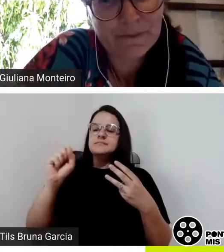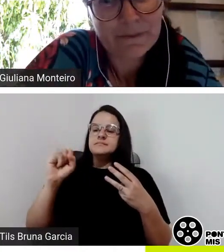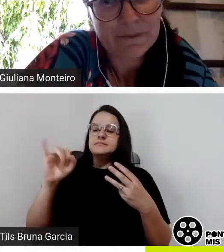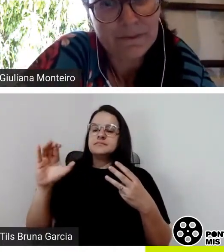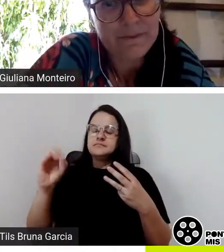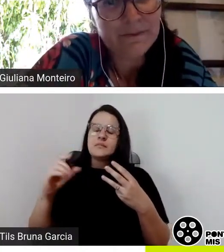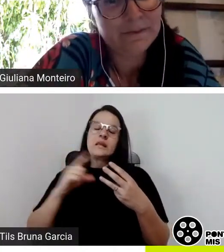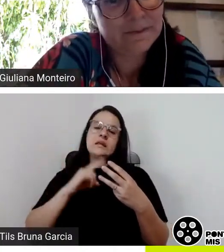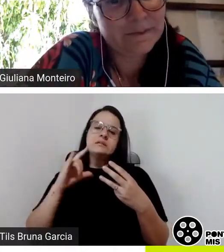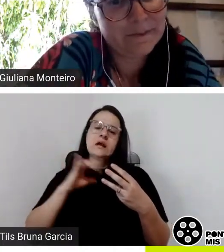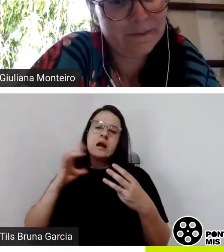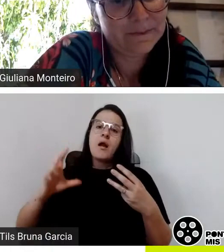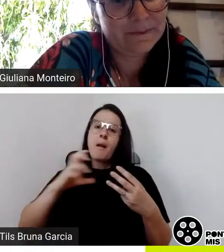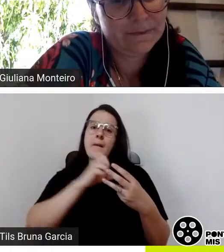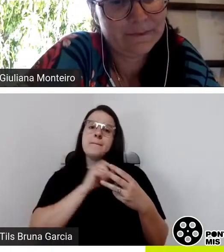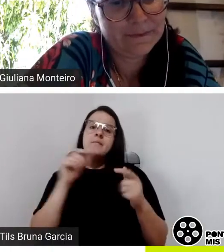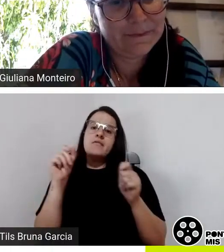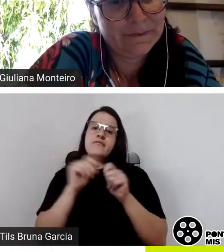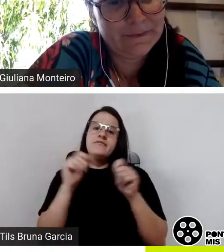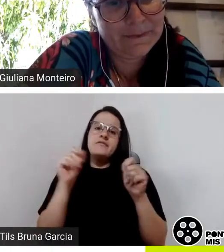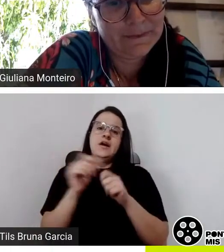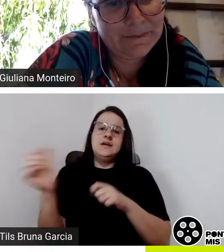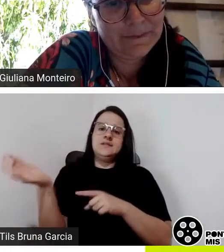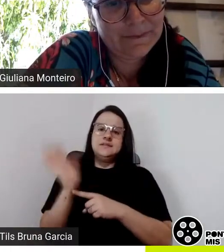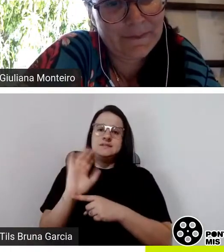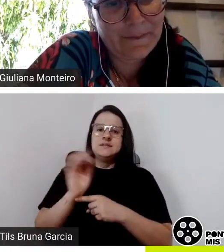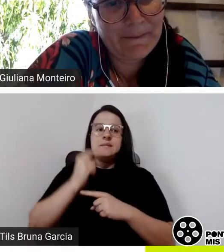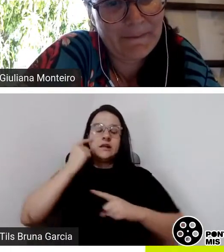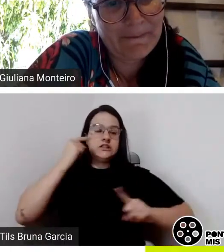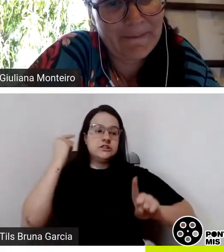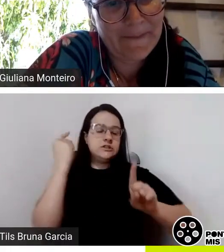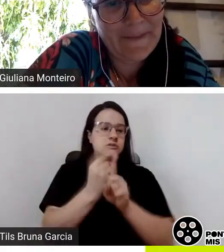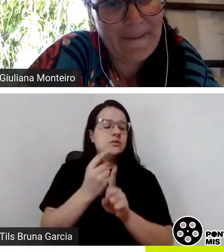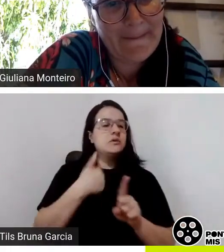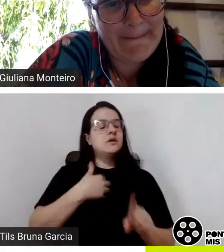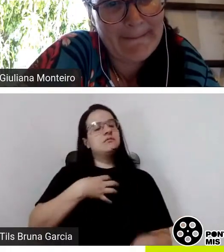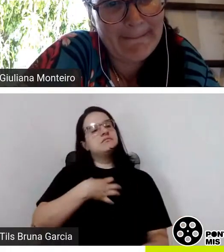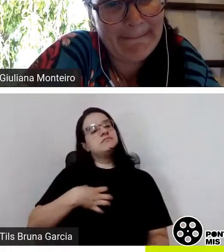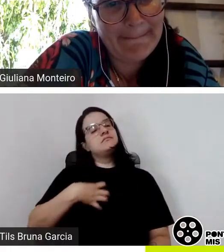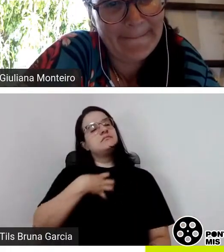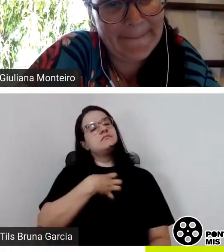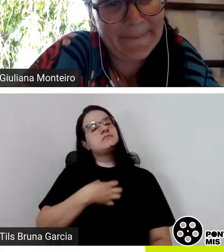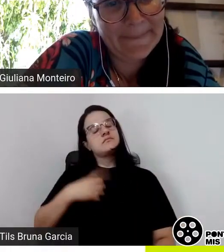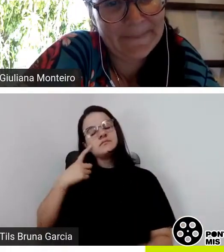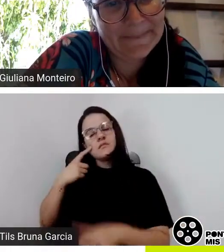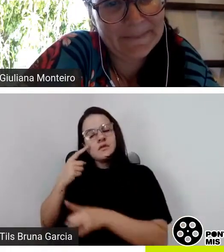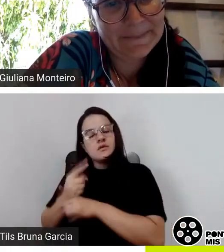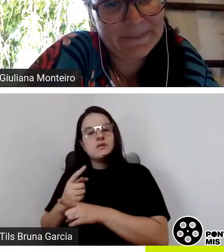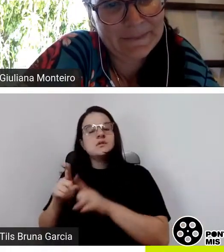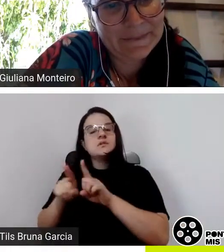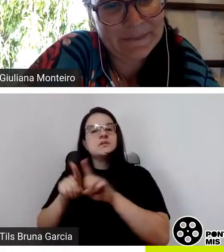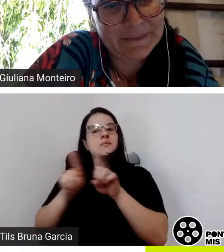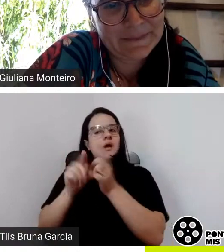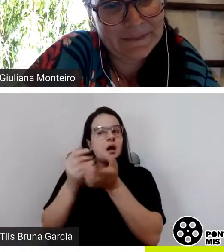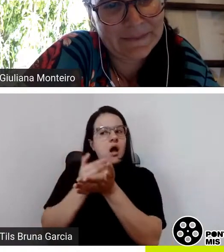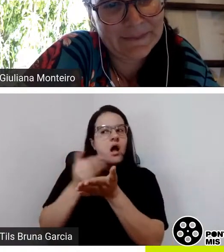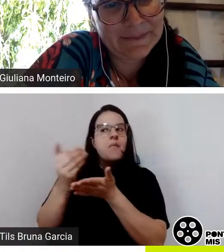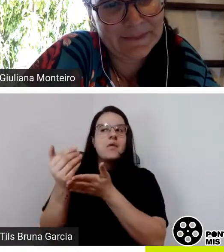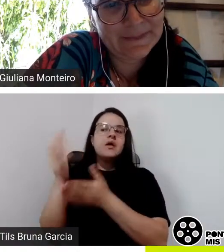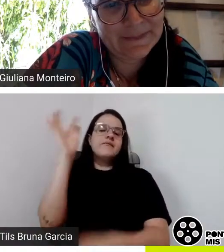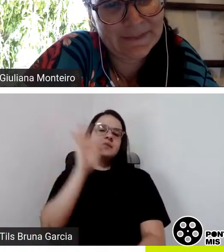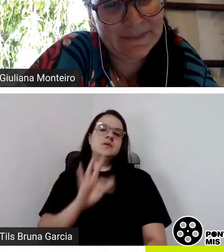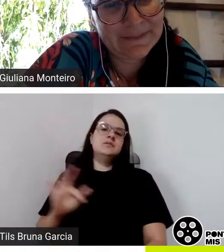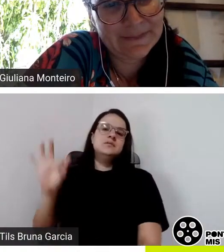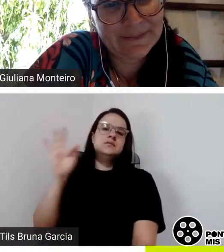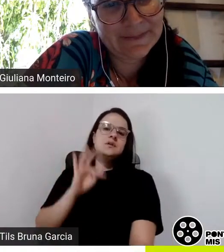disse, assim, tem essa paixão, tem esse amor por fazer cinema, e tem uma certa descoberta que eu também estava passando na época, no comecinho